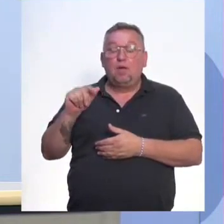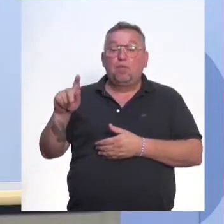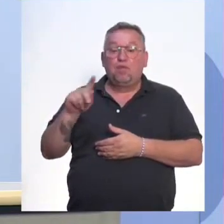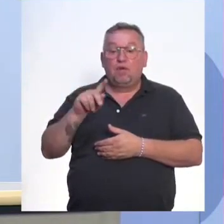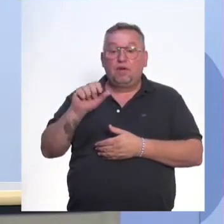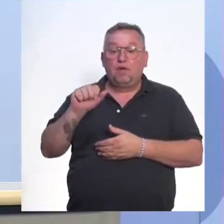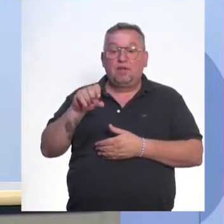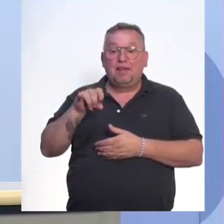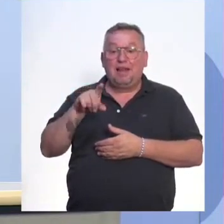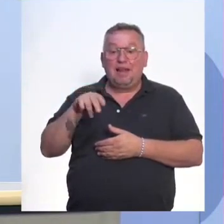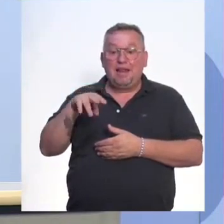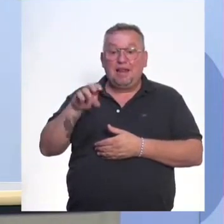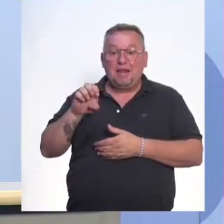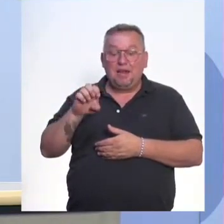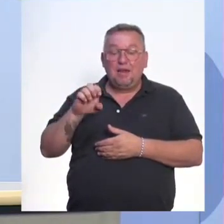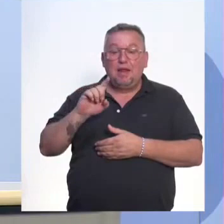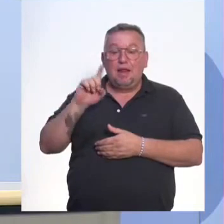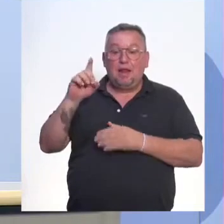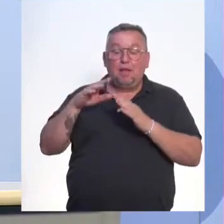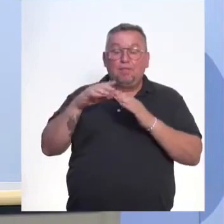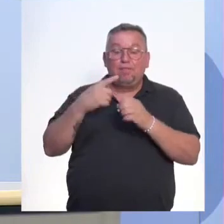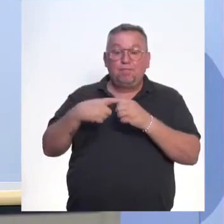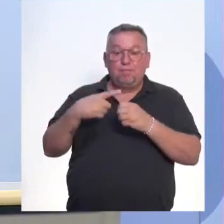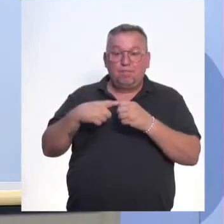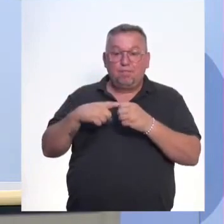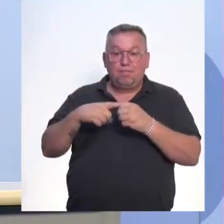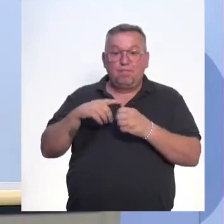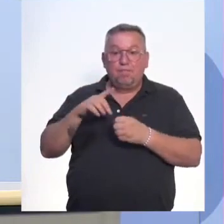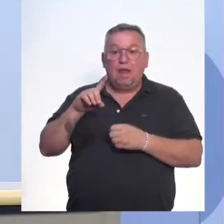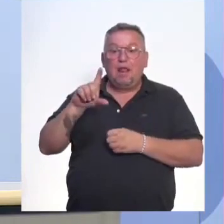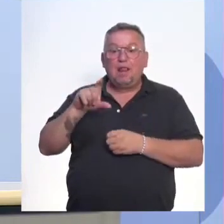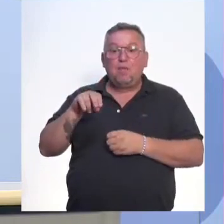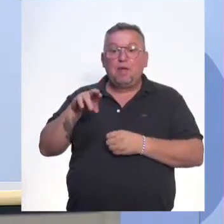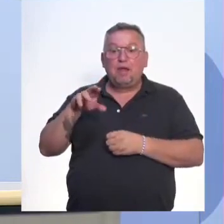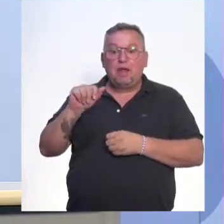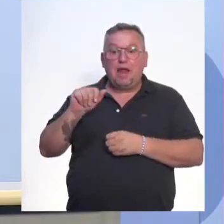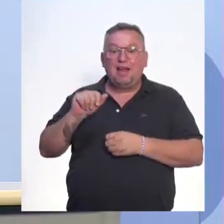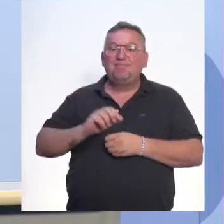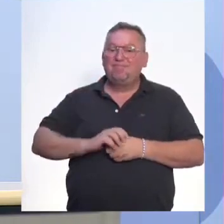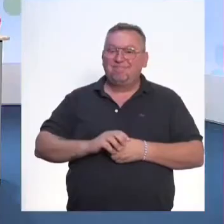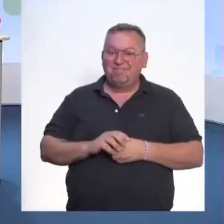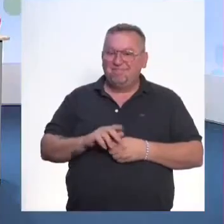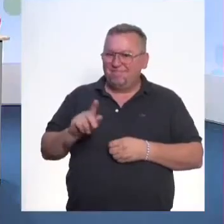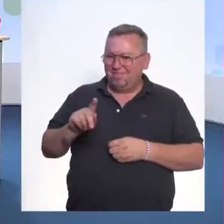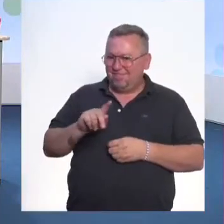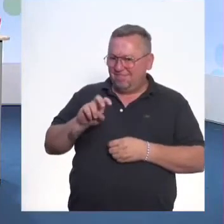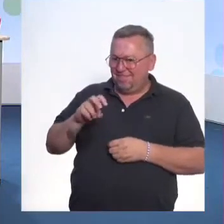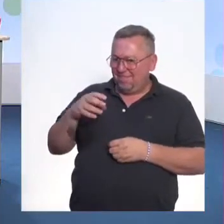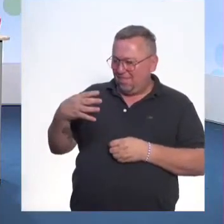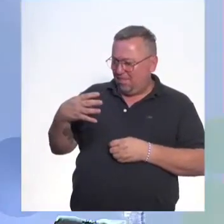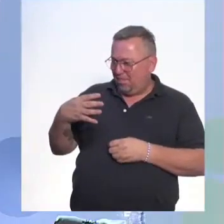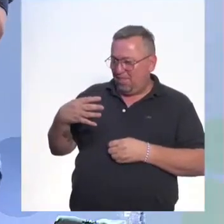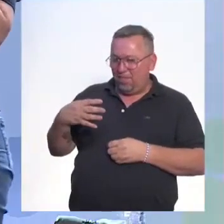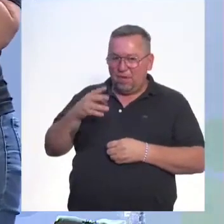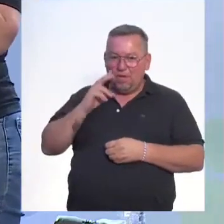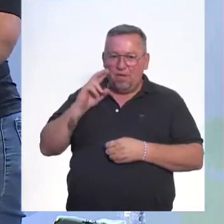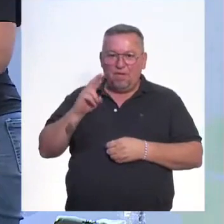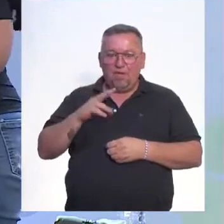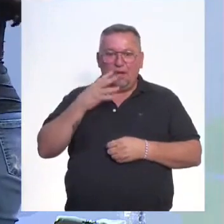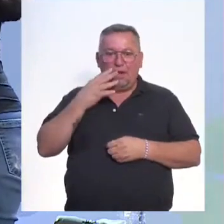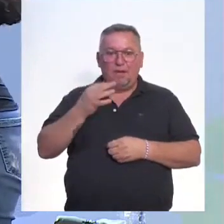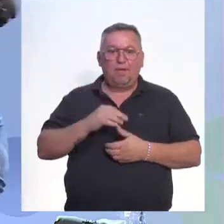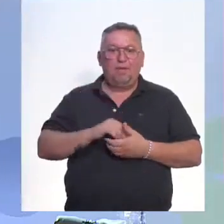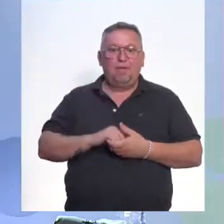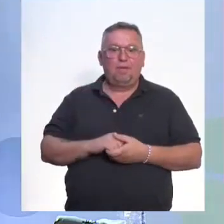professora Silene, da Escola Munhoz de Arthur Nogueira, da DE de Limeira. E aí, professora Inês, 54? Vamos então prestar